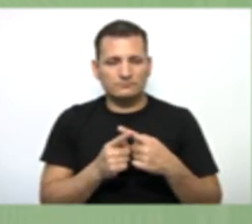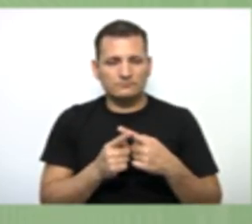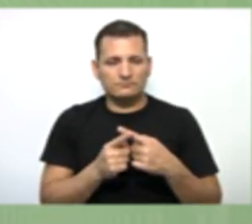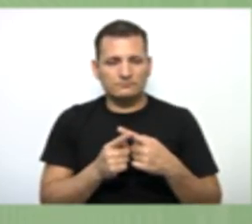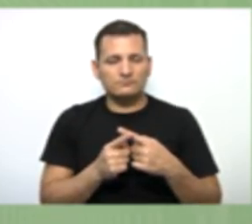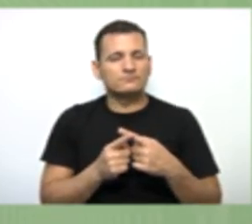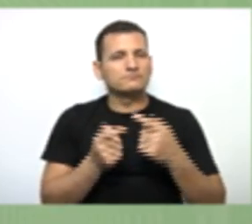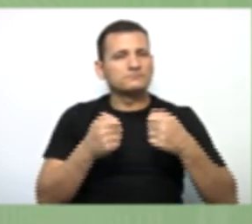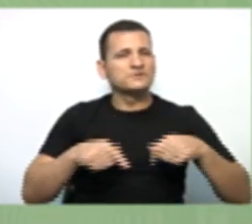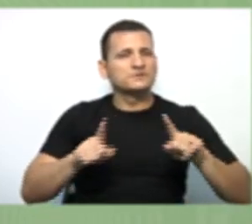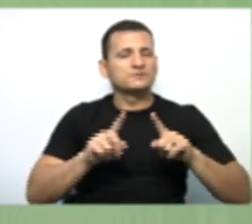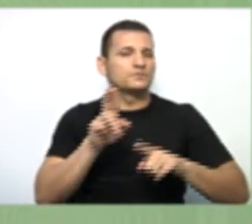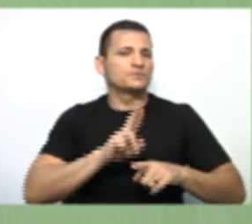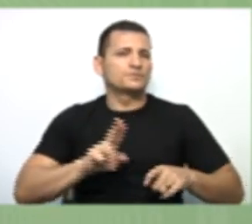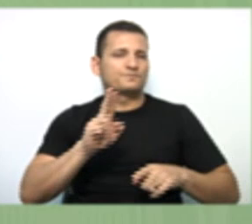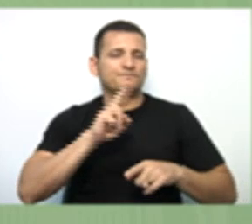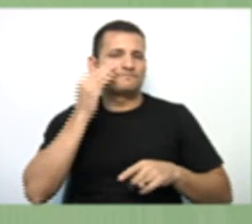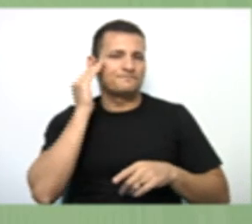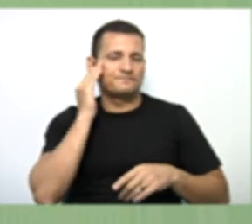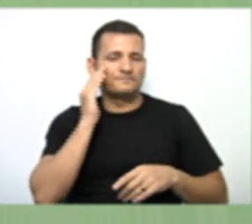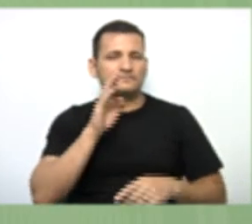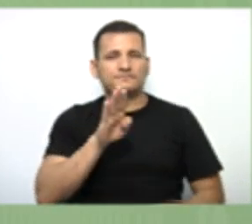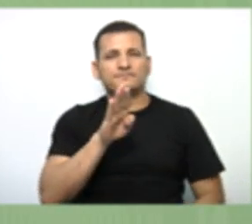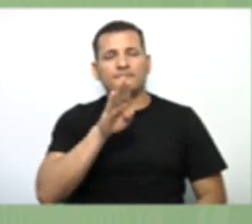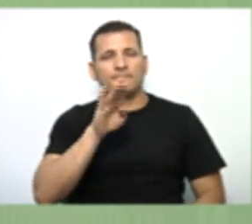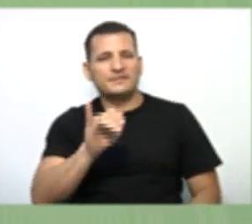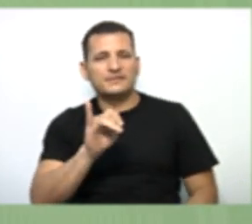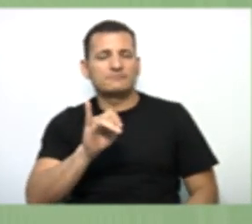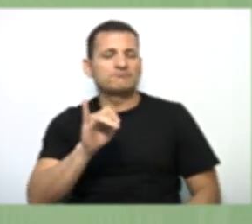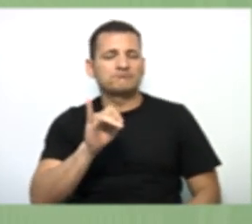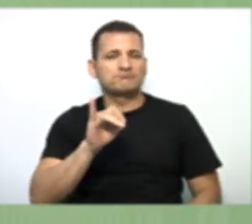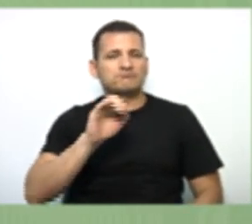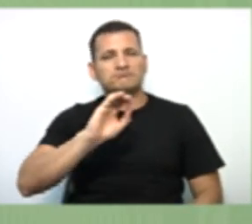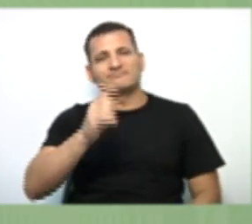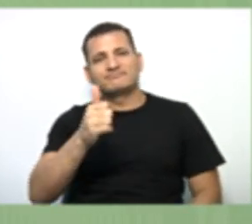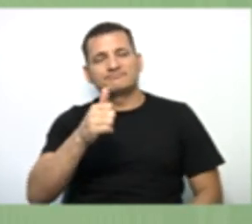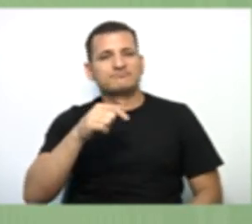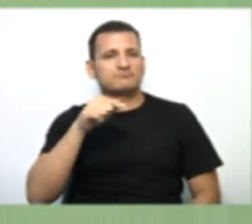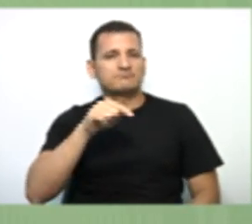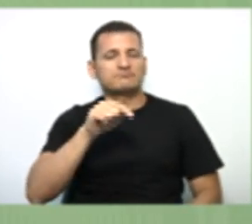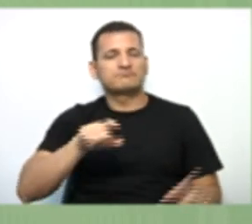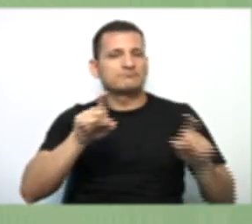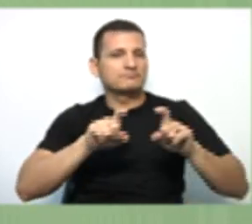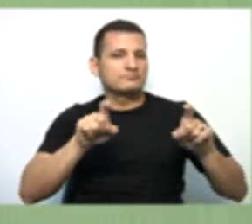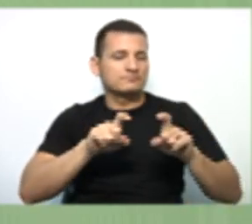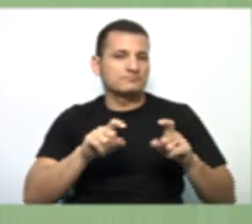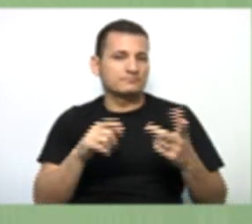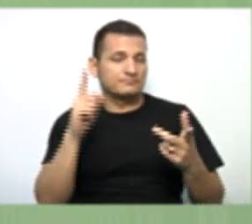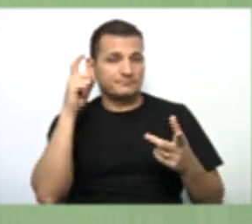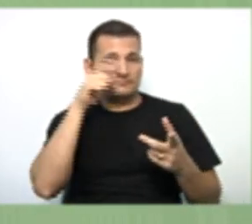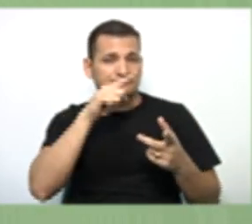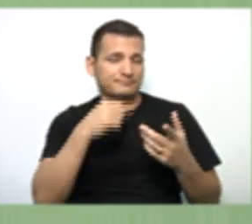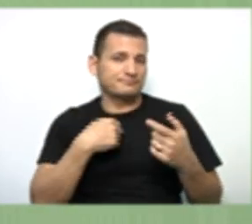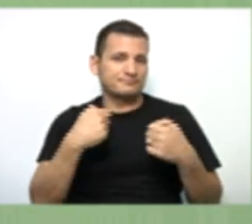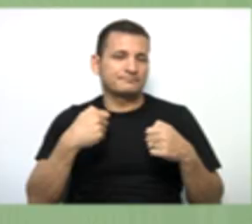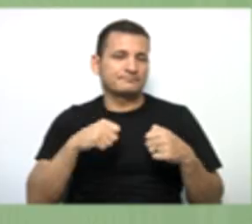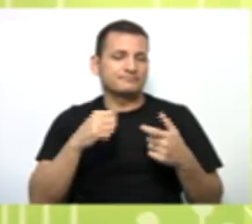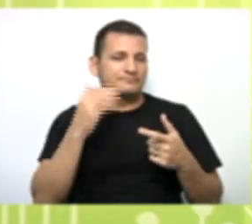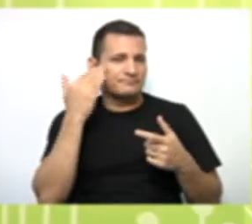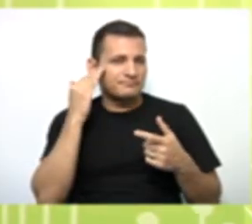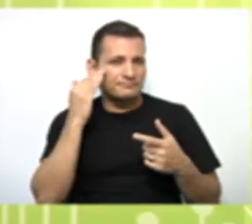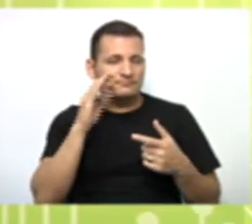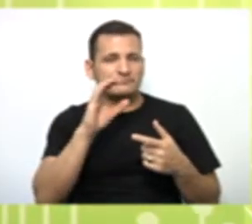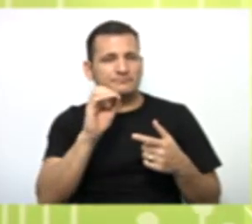por que os usuários não precisam entender os códigos binários para trabalhar com o computador? Fica difícil. Eu preciso entender código binário? Não,